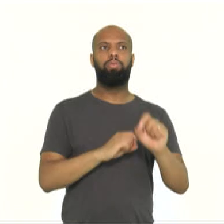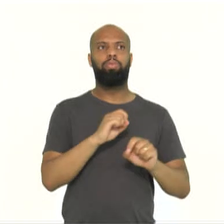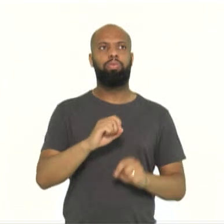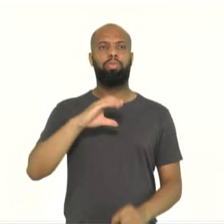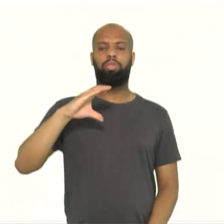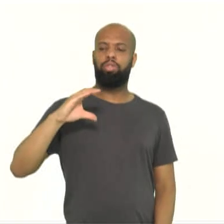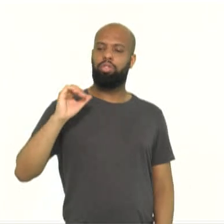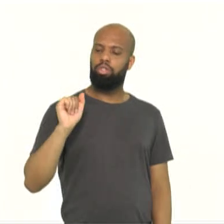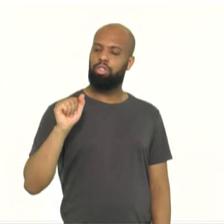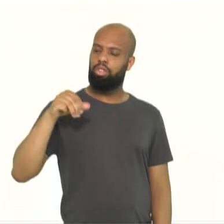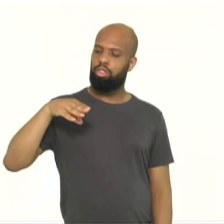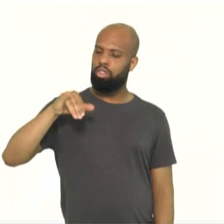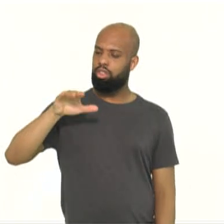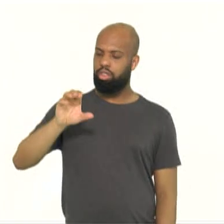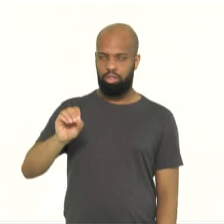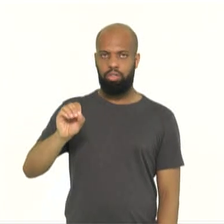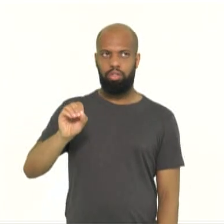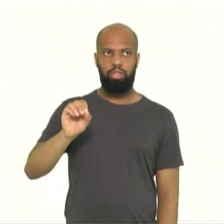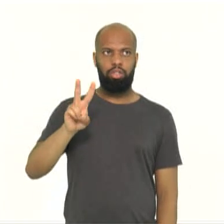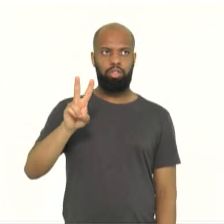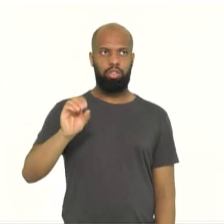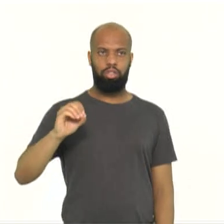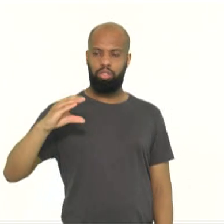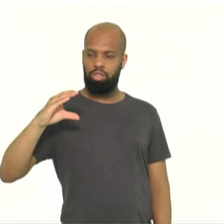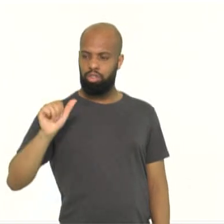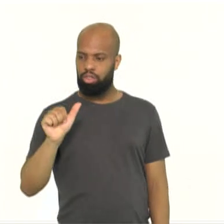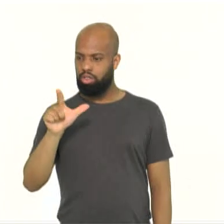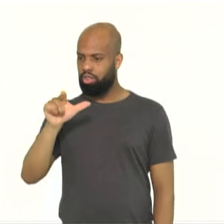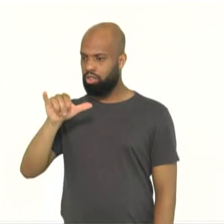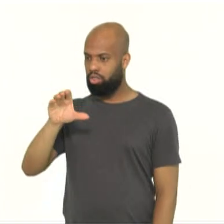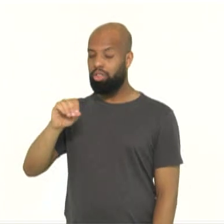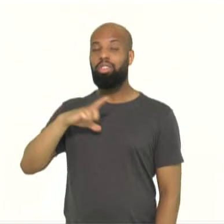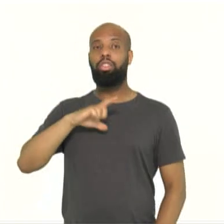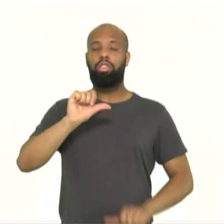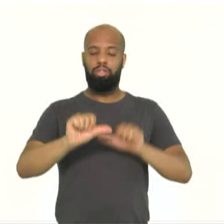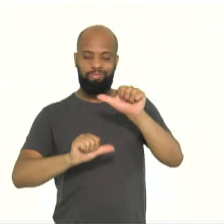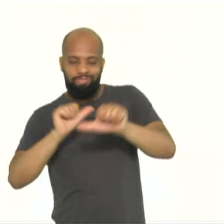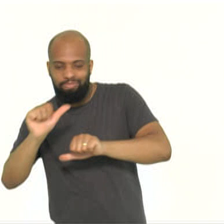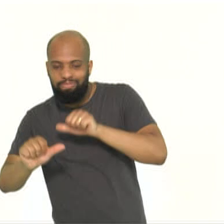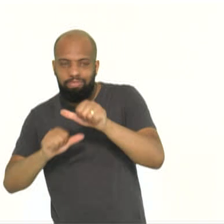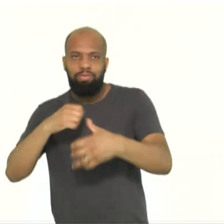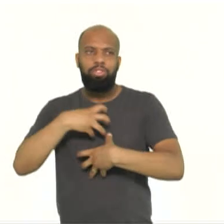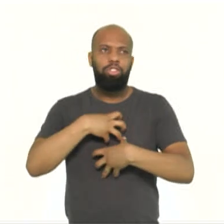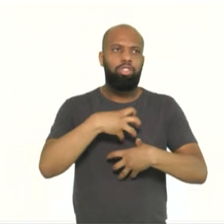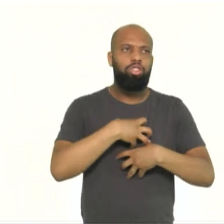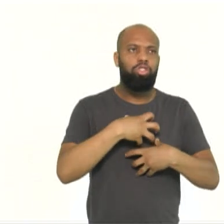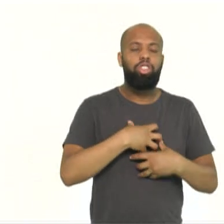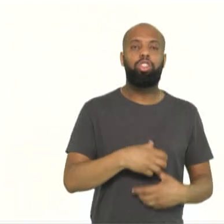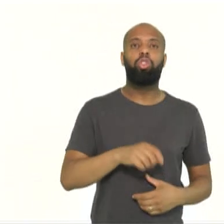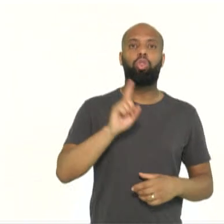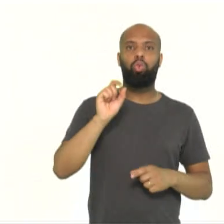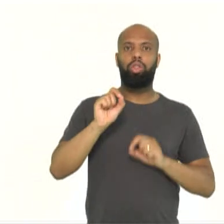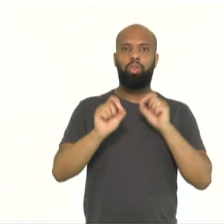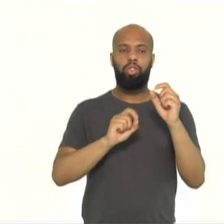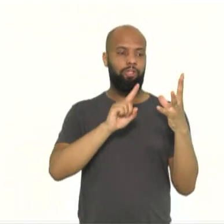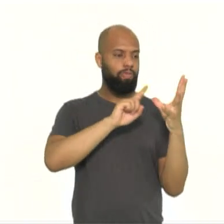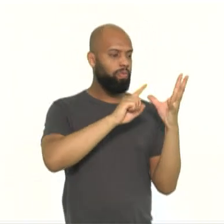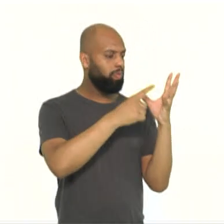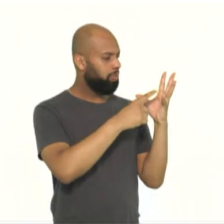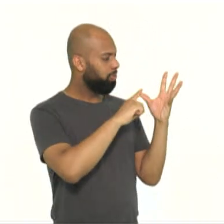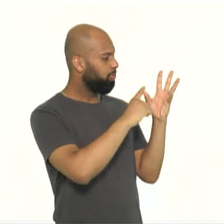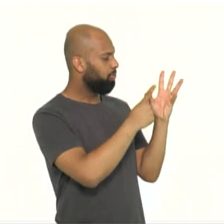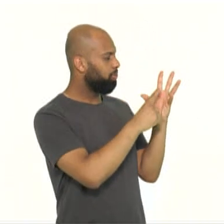isso, cambio vocálico? Que vai haver uma mudança, uma alteração na vogal, bien? Então,